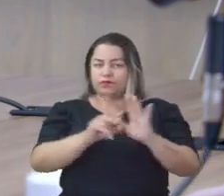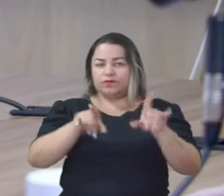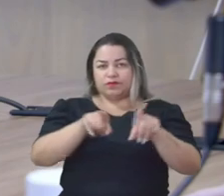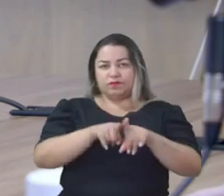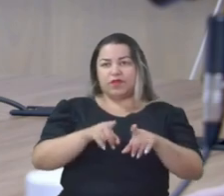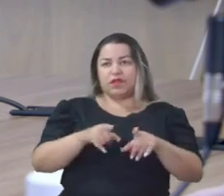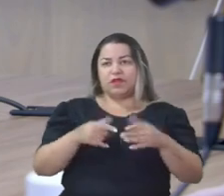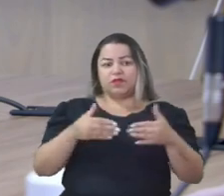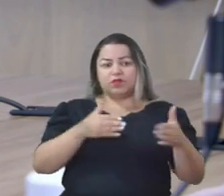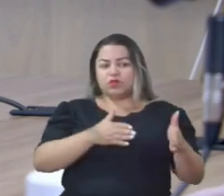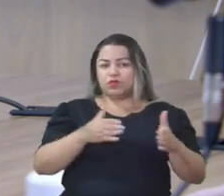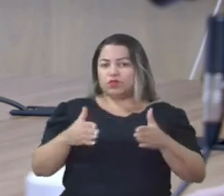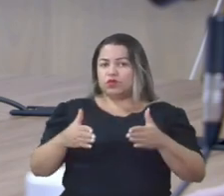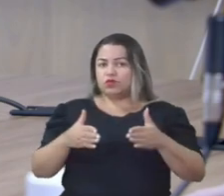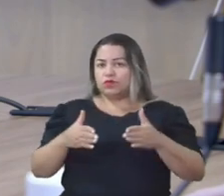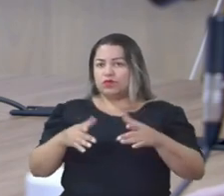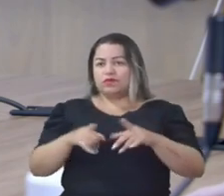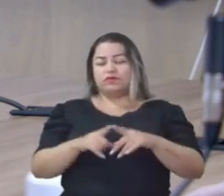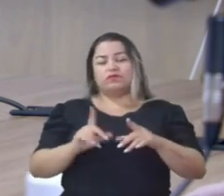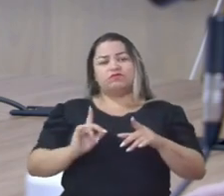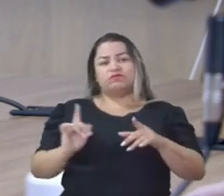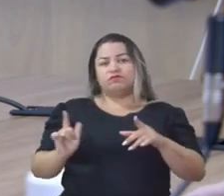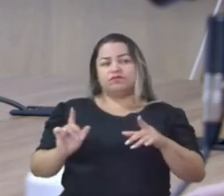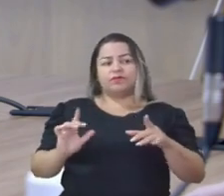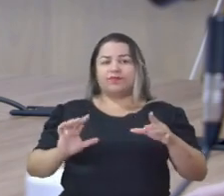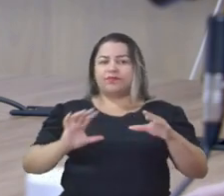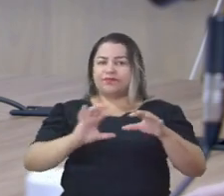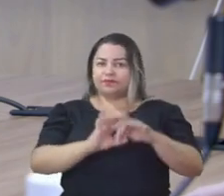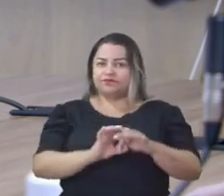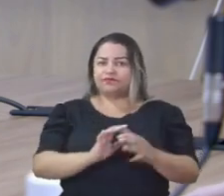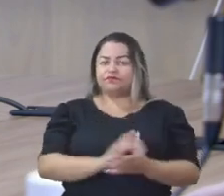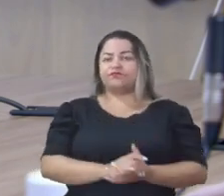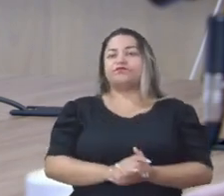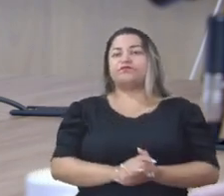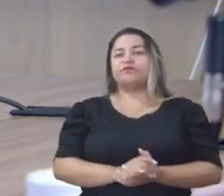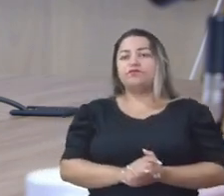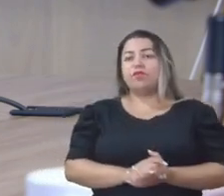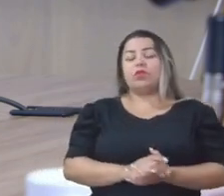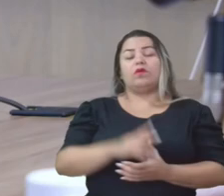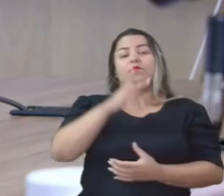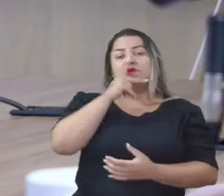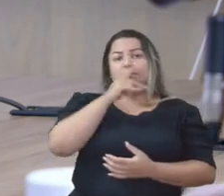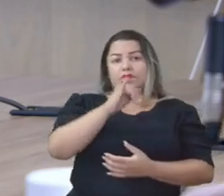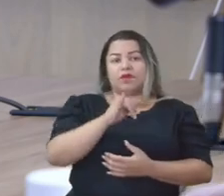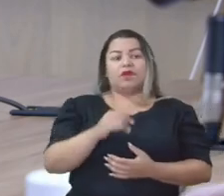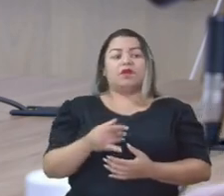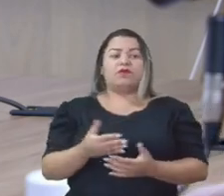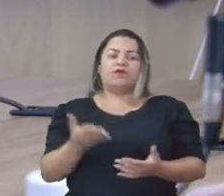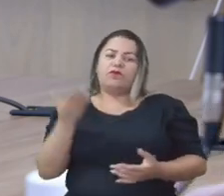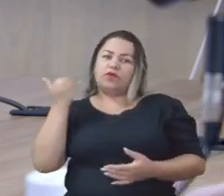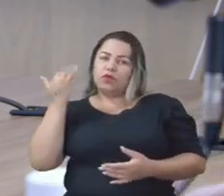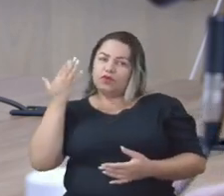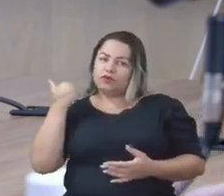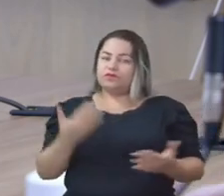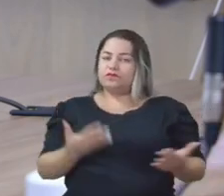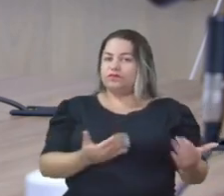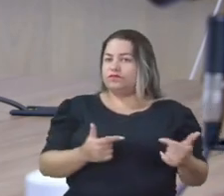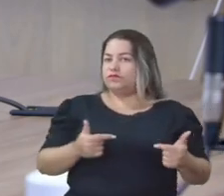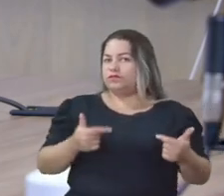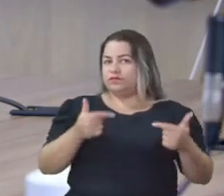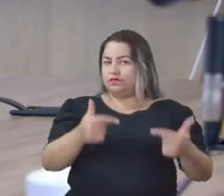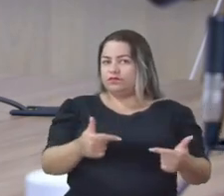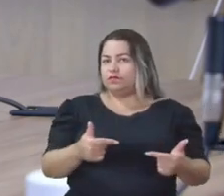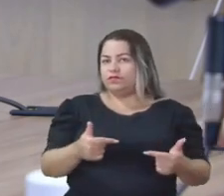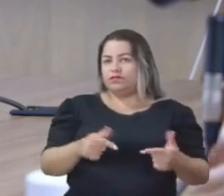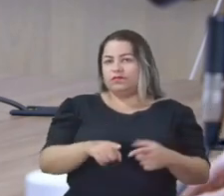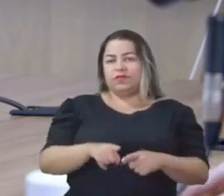do tempo é um pouco desassociada, assim. O meu pai foi jovem em algum momento e teve a luta da juventude dele, que